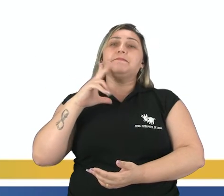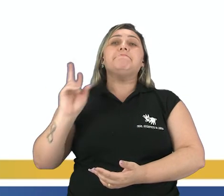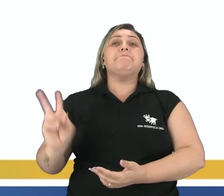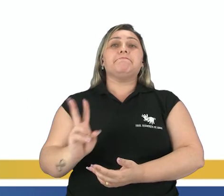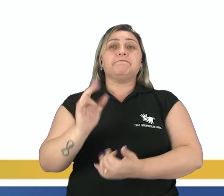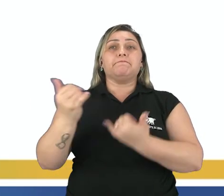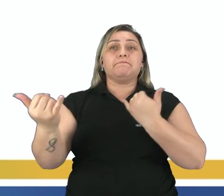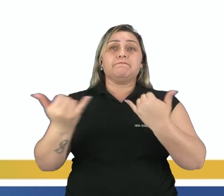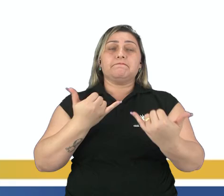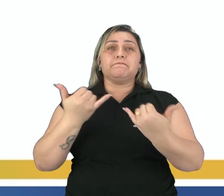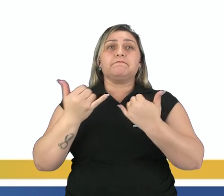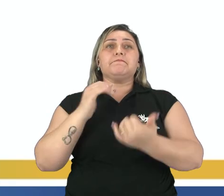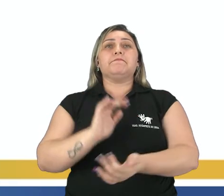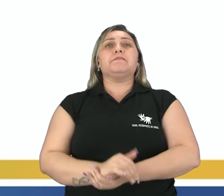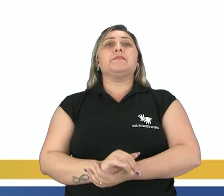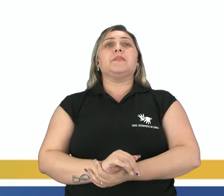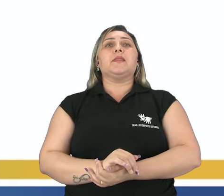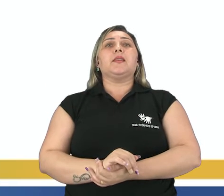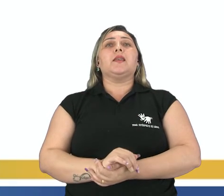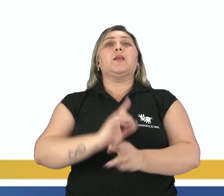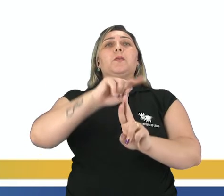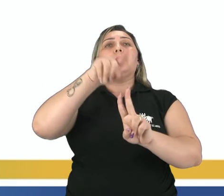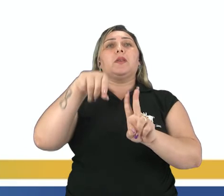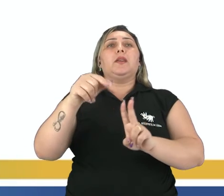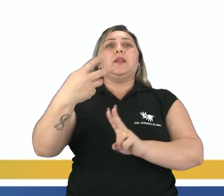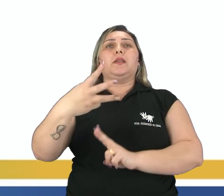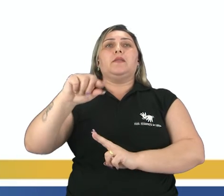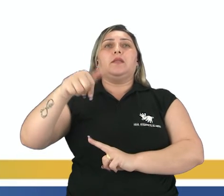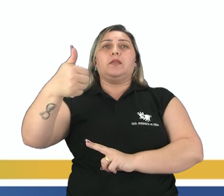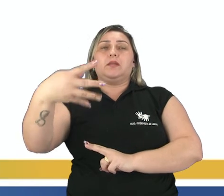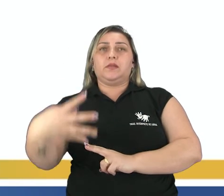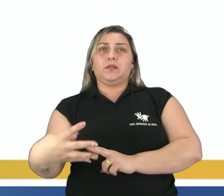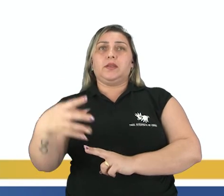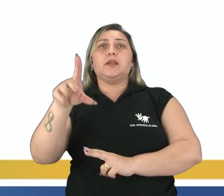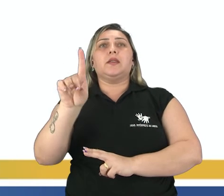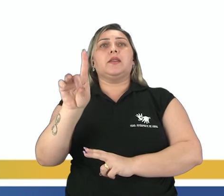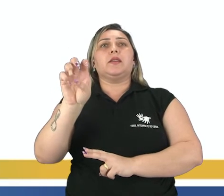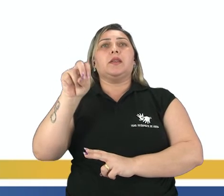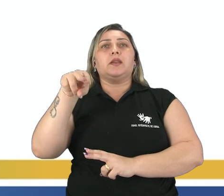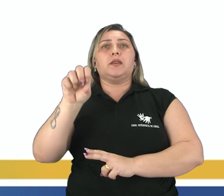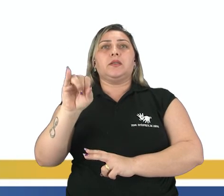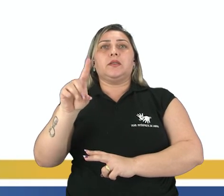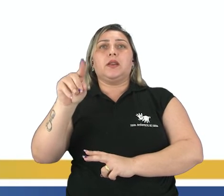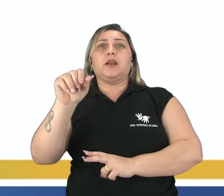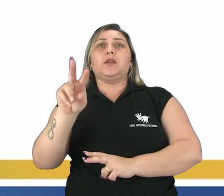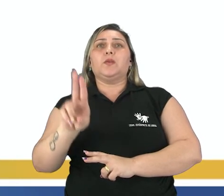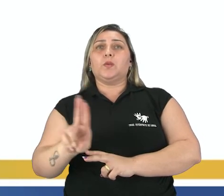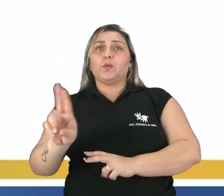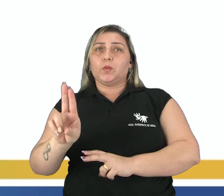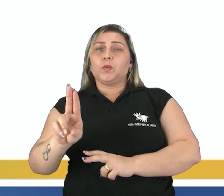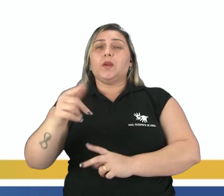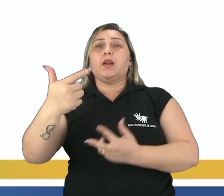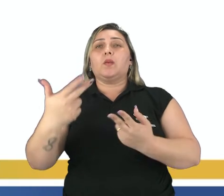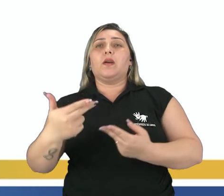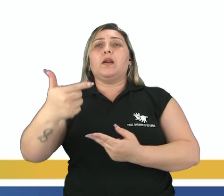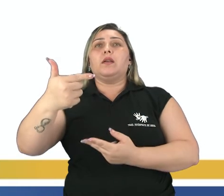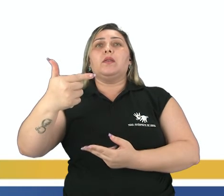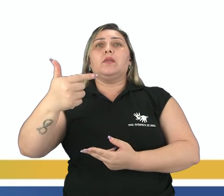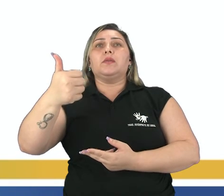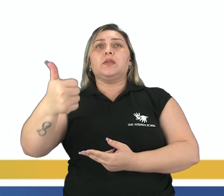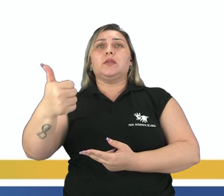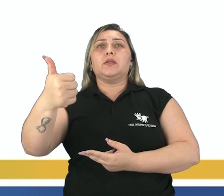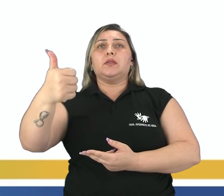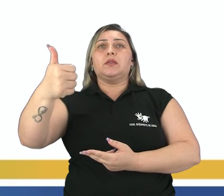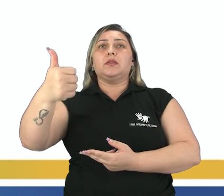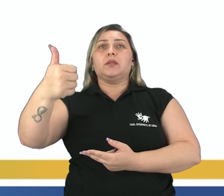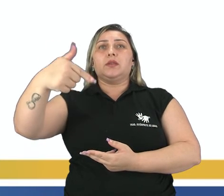na situação. O π é igual a 3,14 e a densidade do urânio é igual a 17